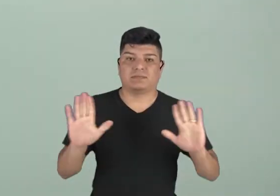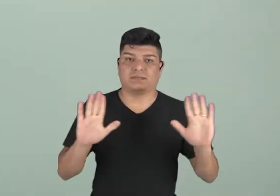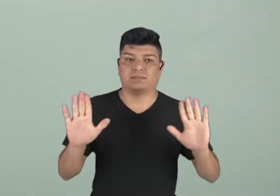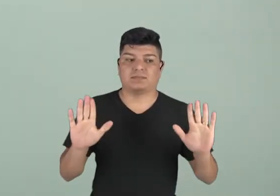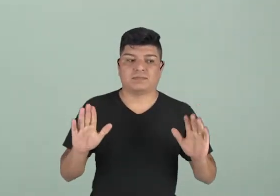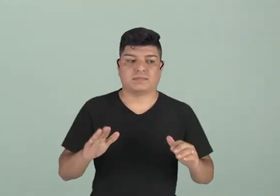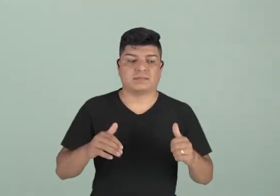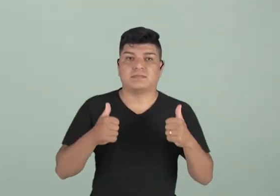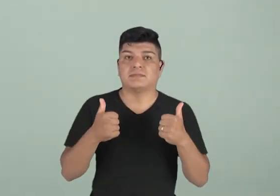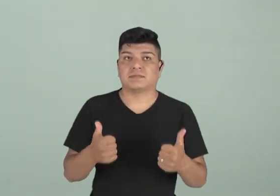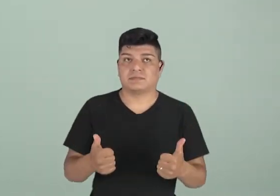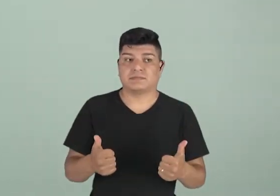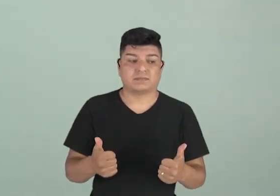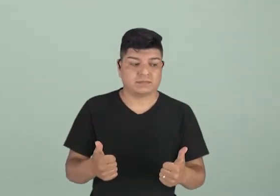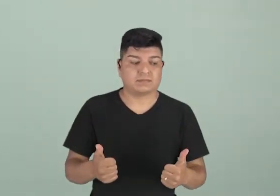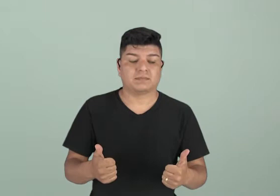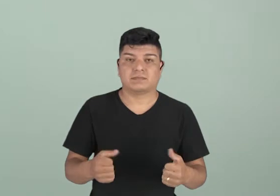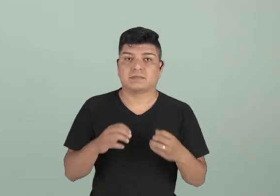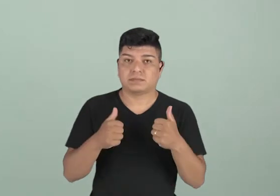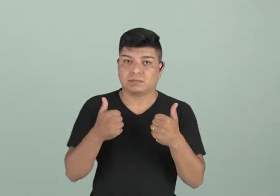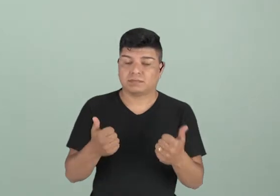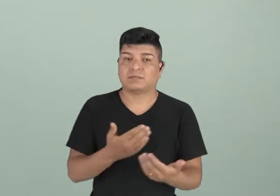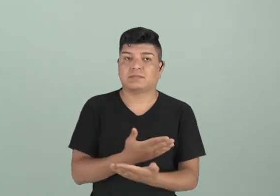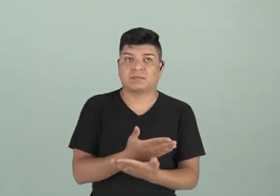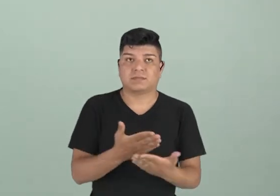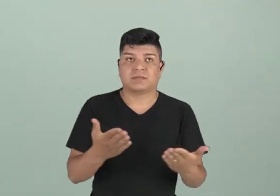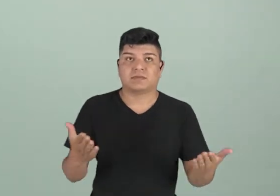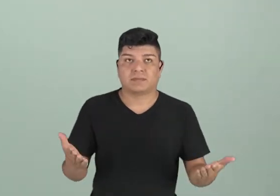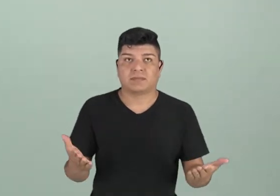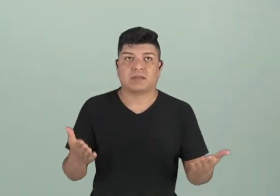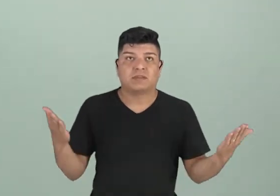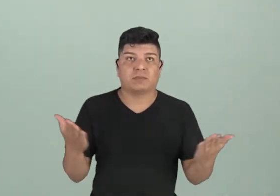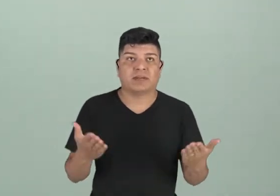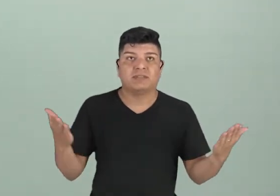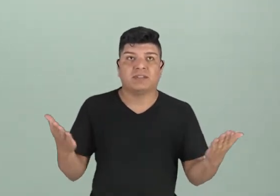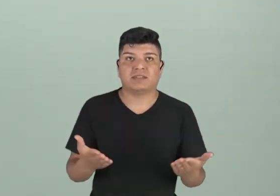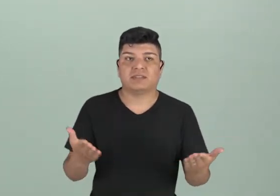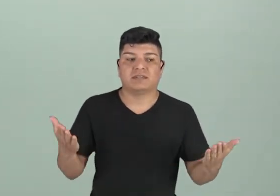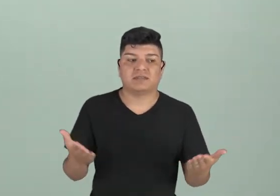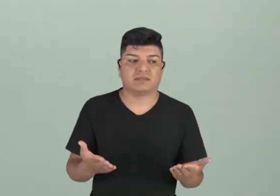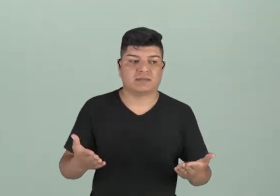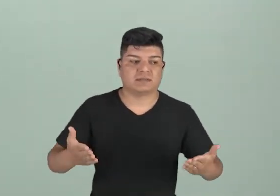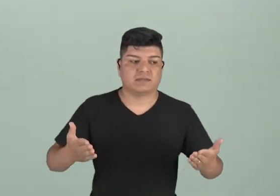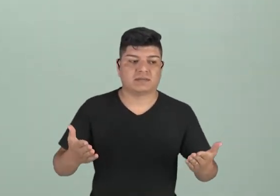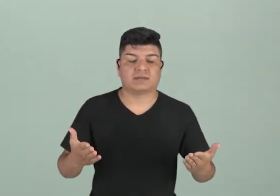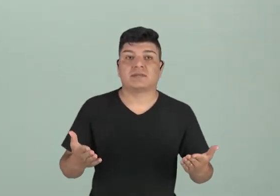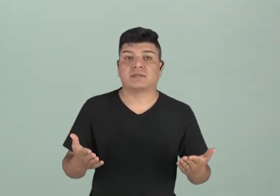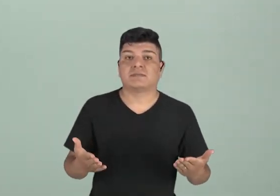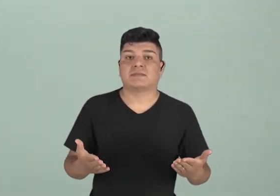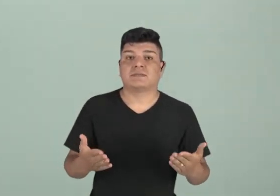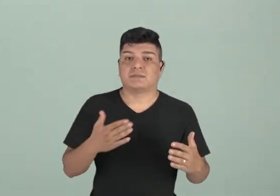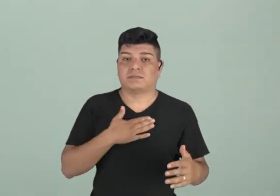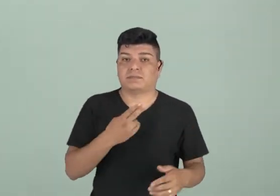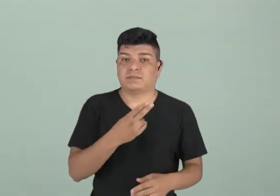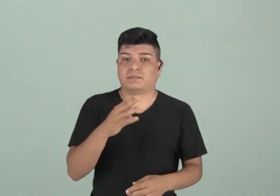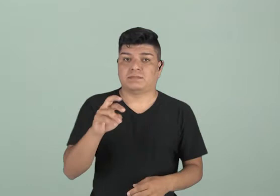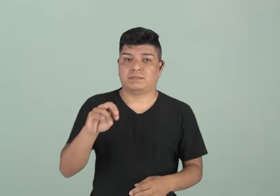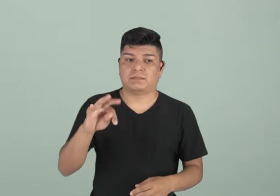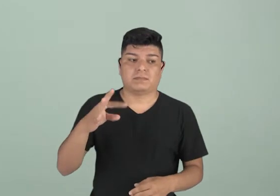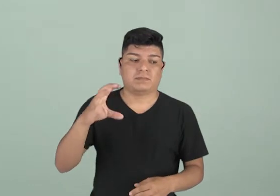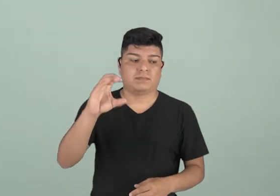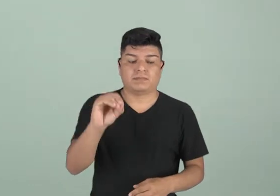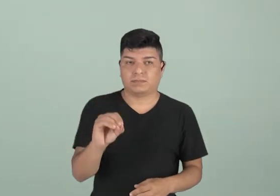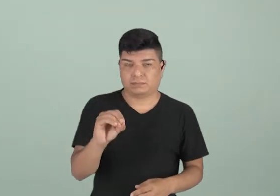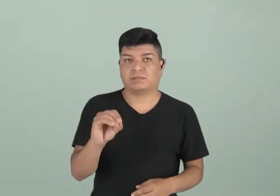Olá pessoal, tudo bem? Eu espero que esteja tudo bem com vocês. Hoje nós vamos a mais uma aula de matemática. Meu nome é Bartô, professor